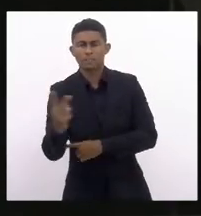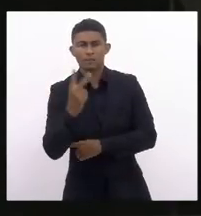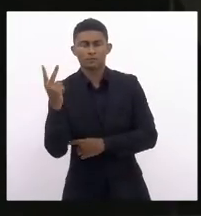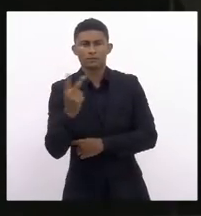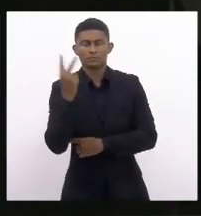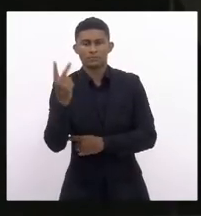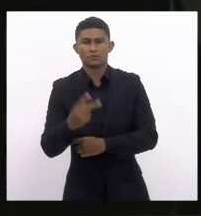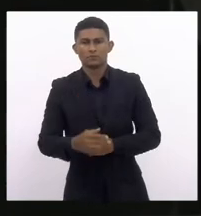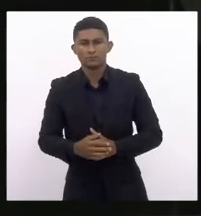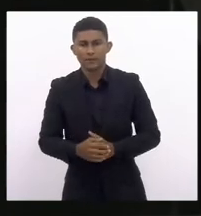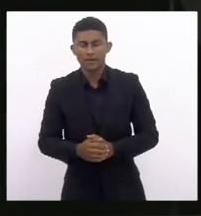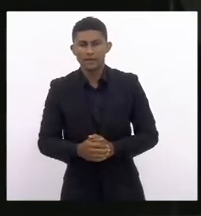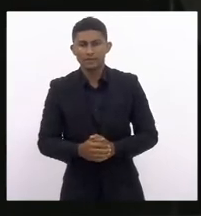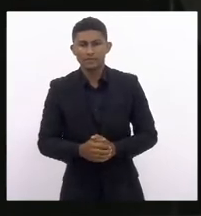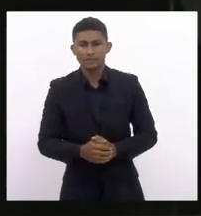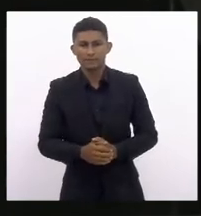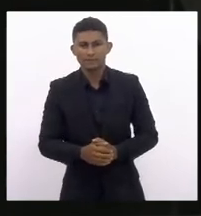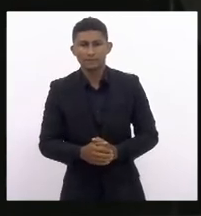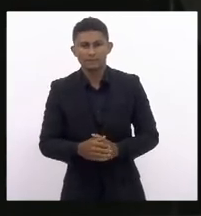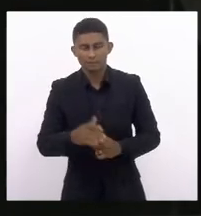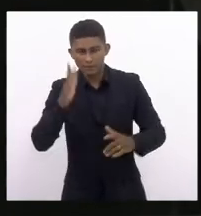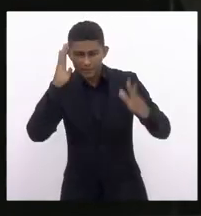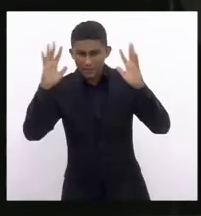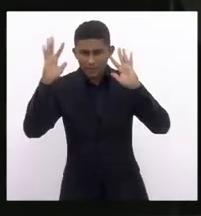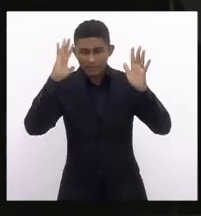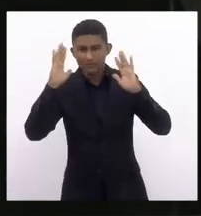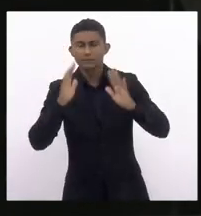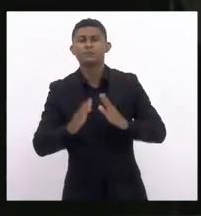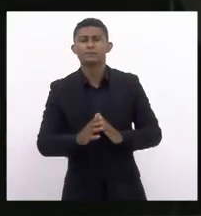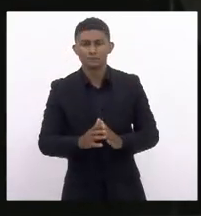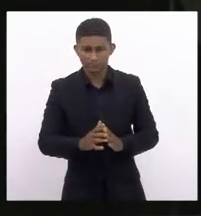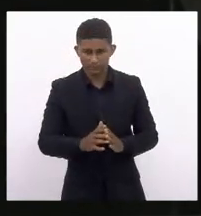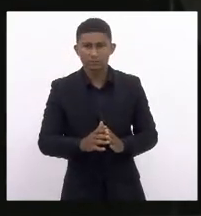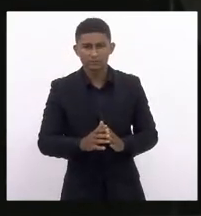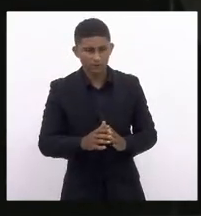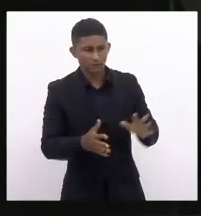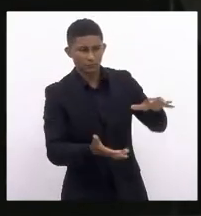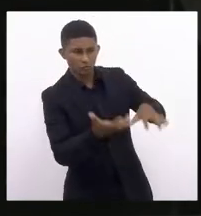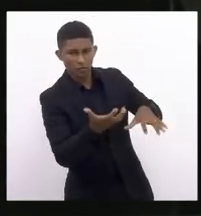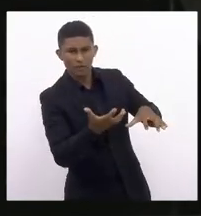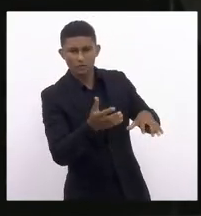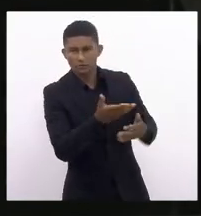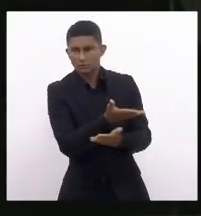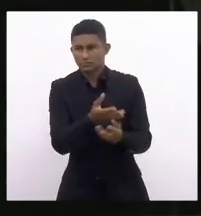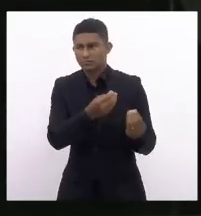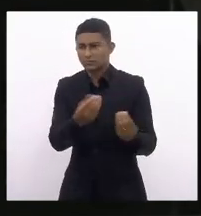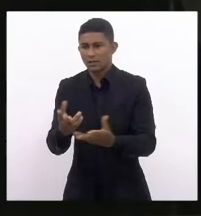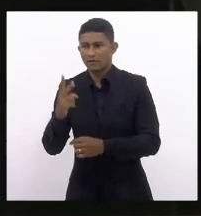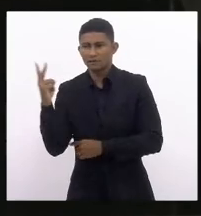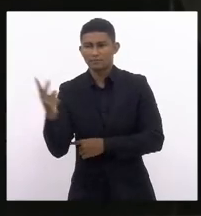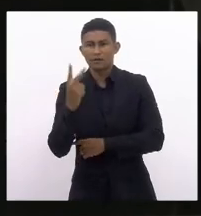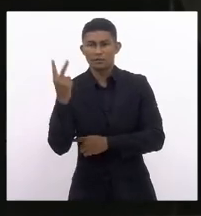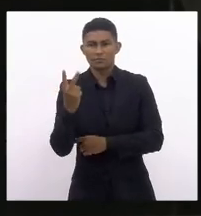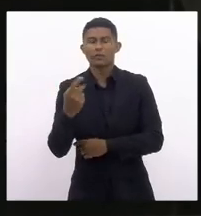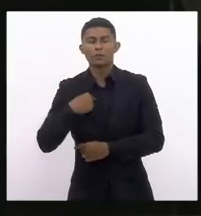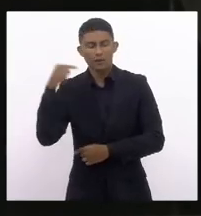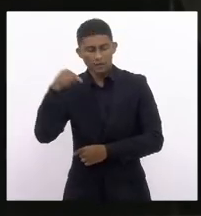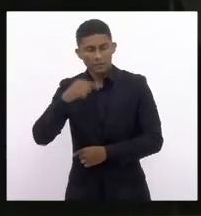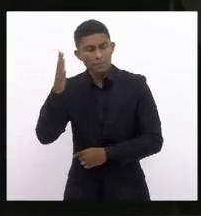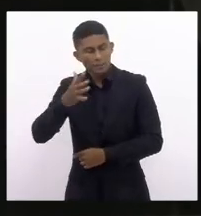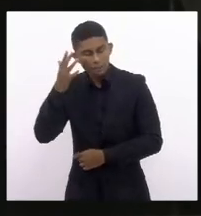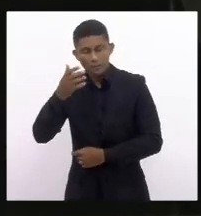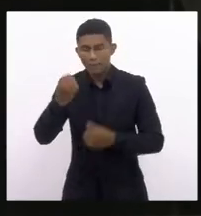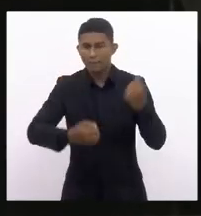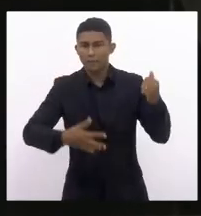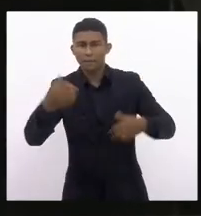valorizados pelo Congresso Nacional. Então, era isso que eu queria trazer, Tia Ju. Muito obrigado e que a